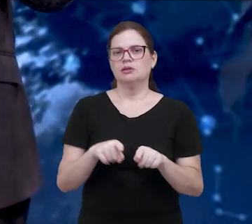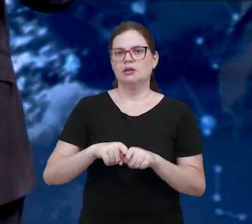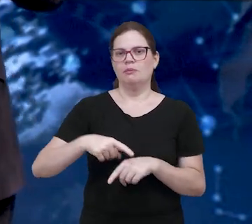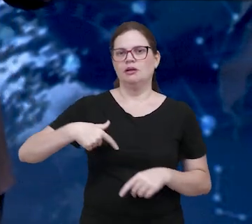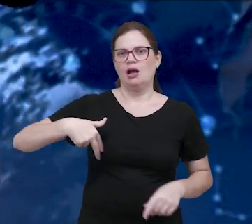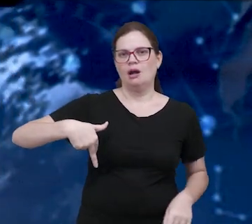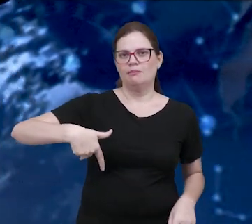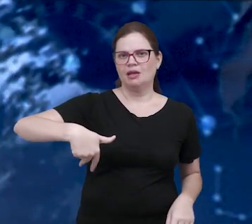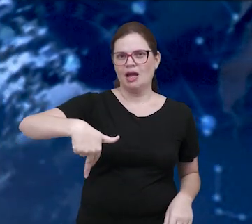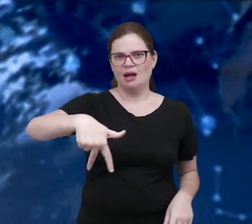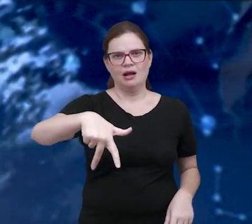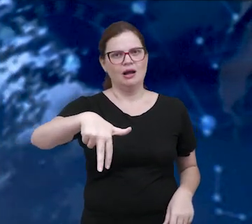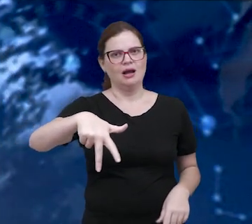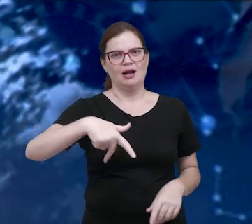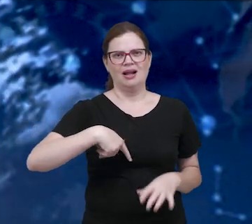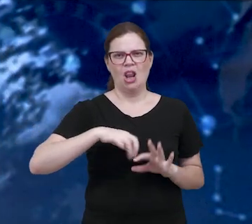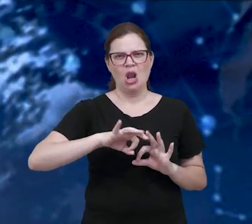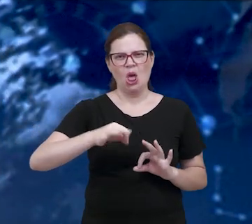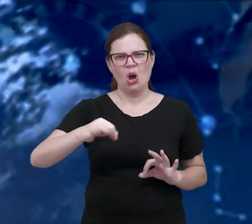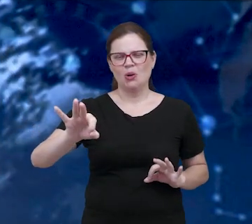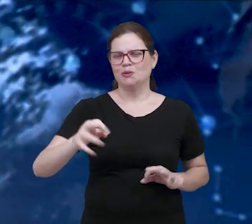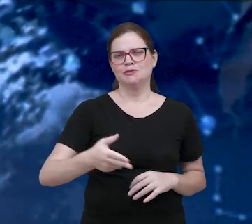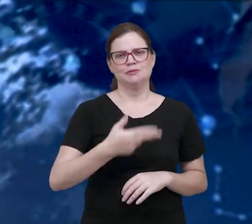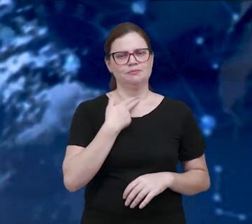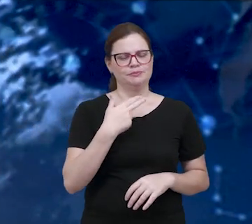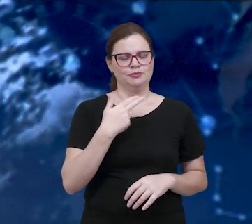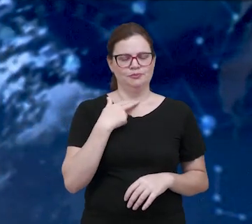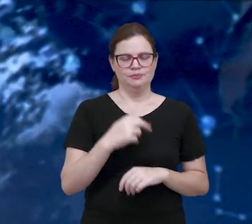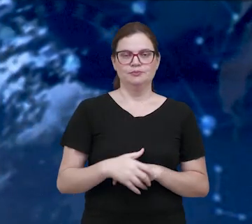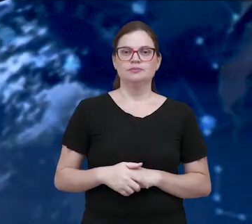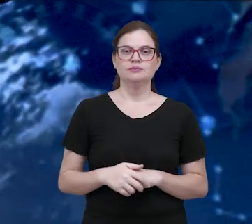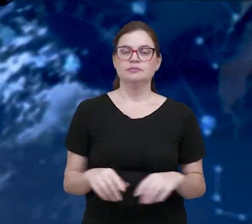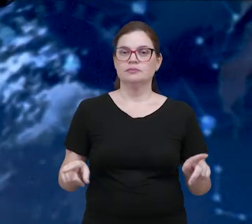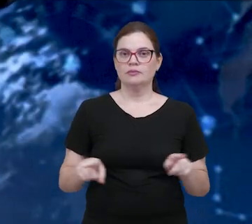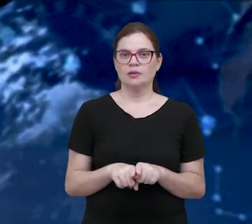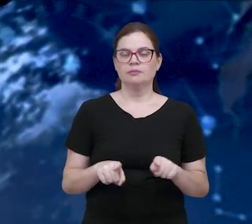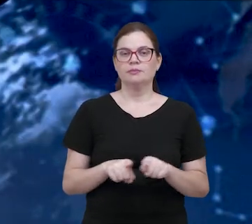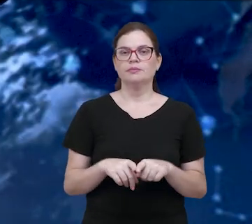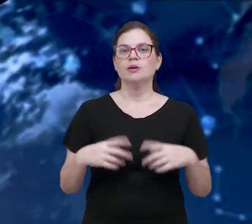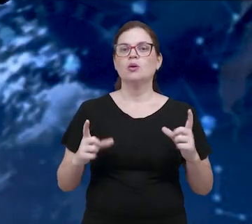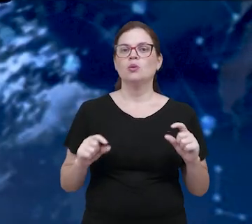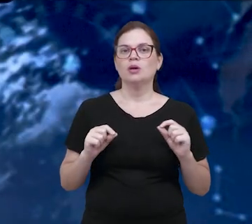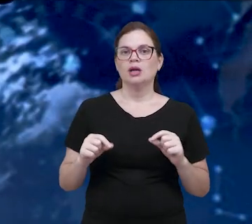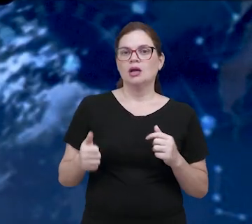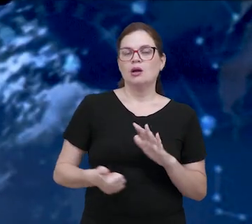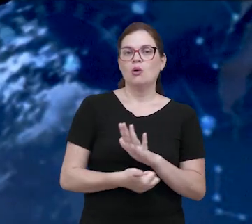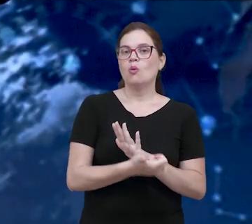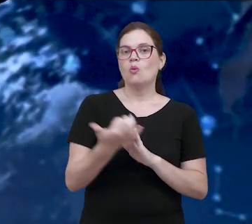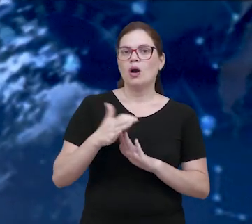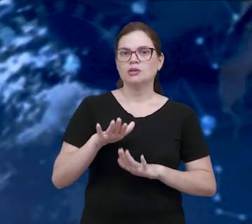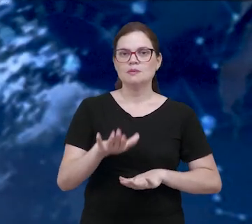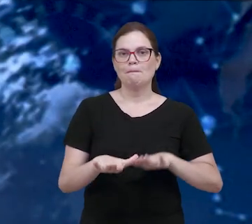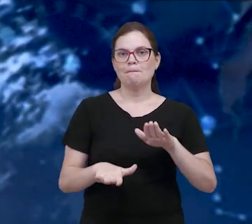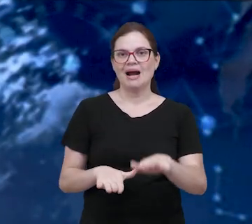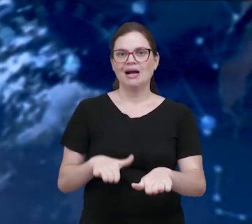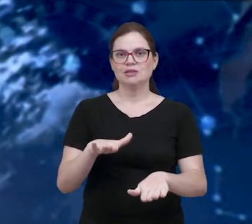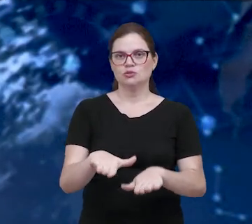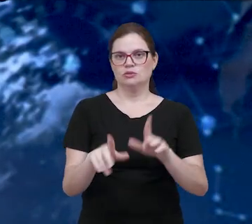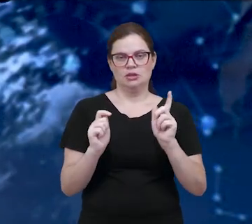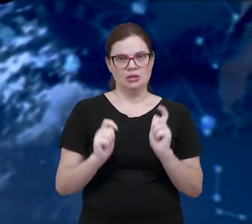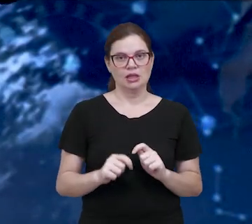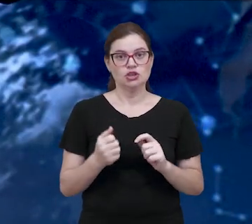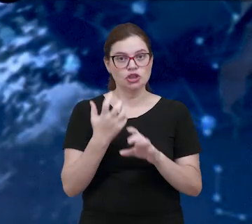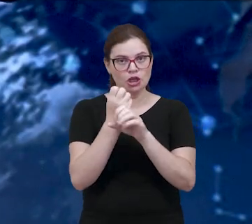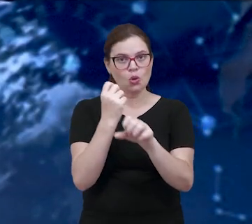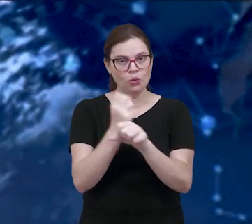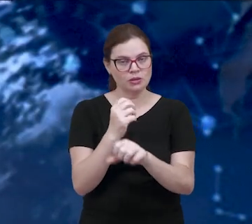era a caminhada do sábado. Veja só, o número de passos era contado porque a lei estabelecia o que tinha que fazer, e um